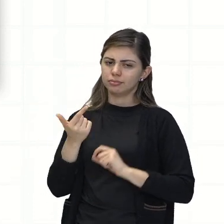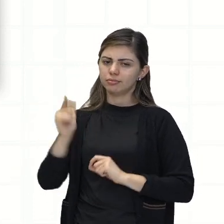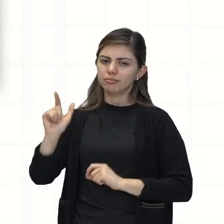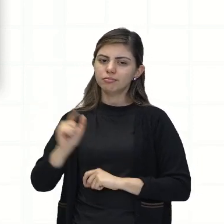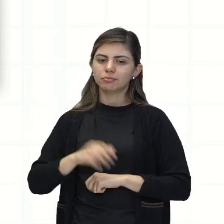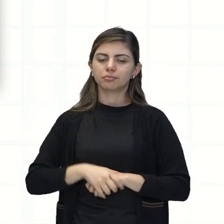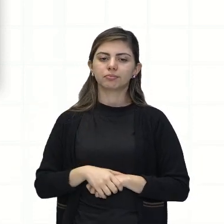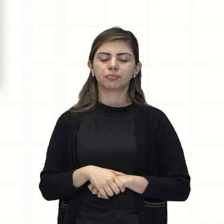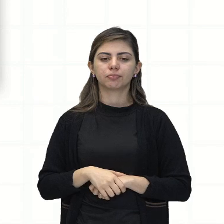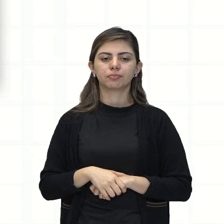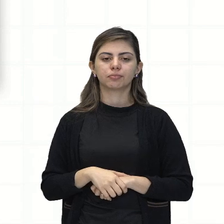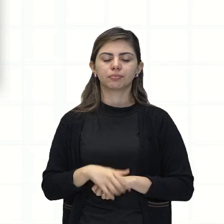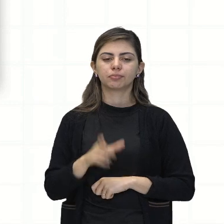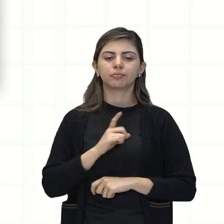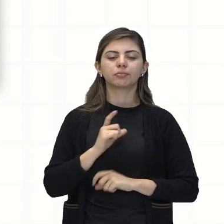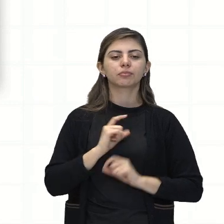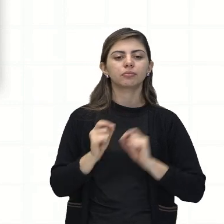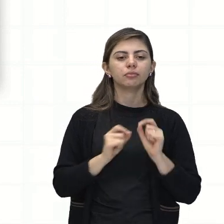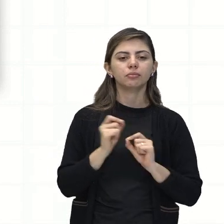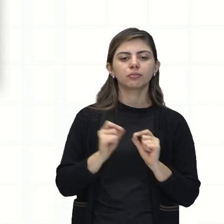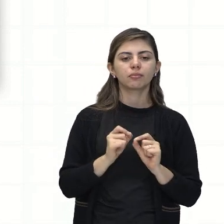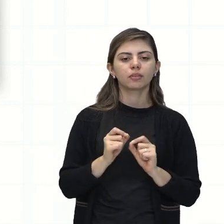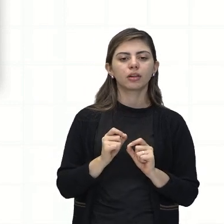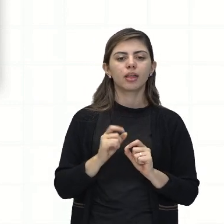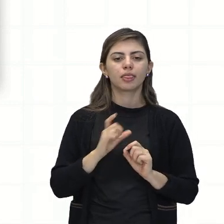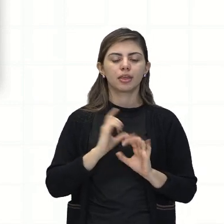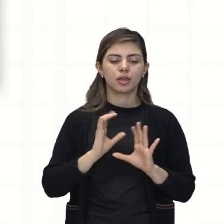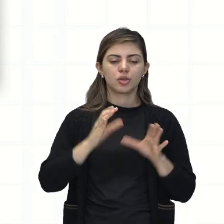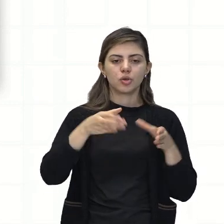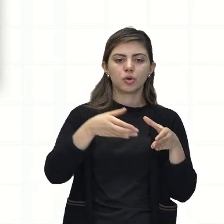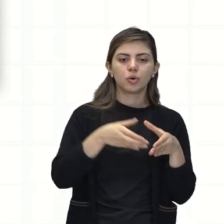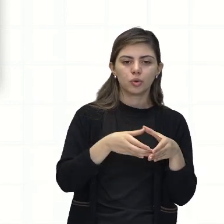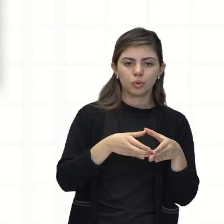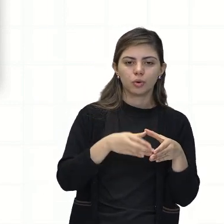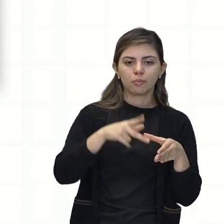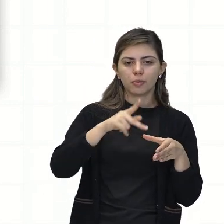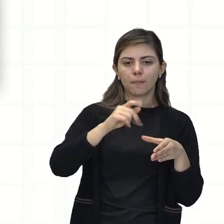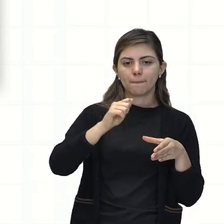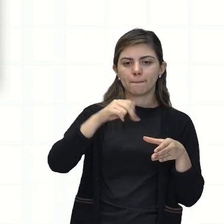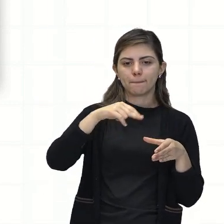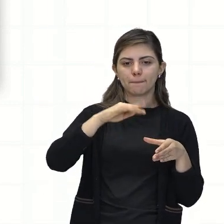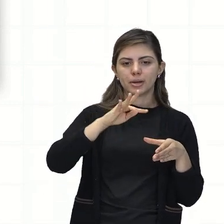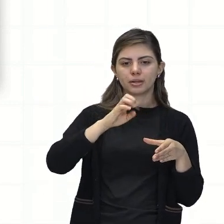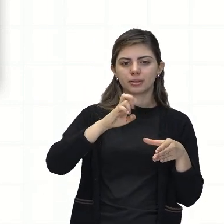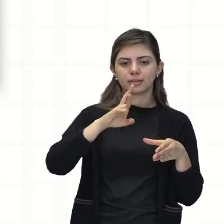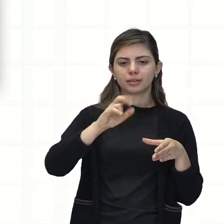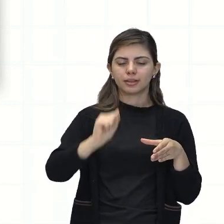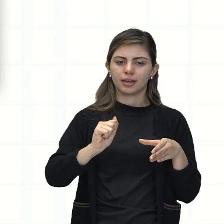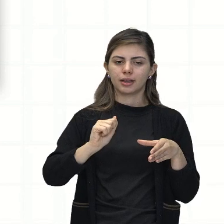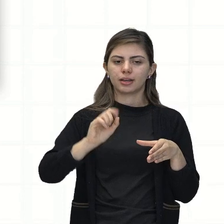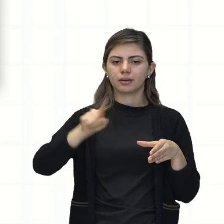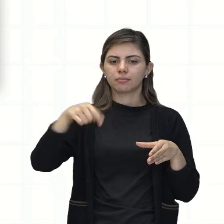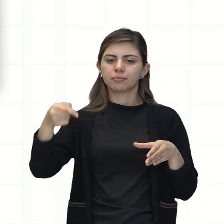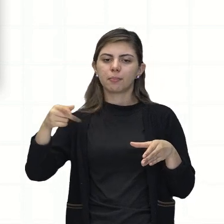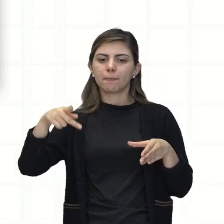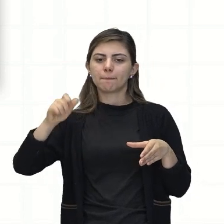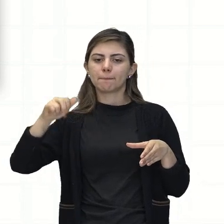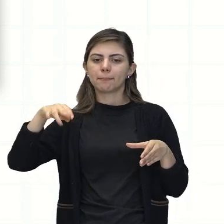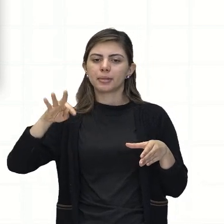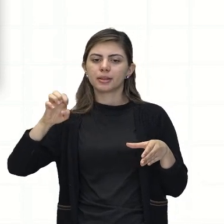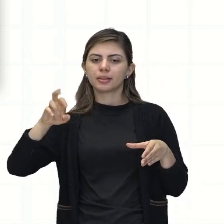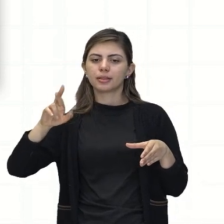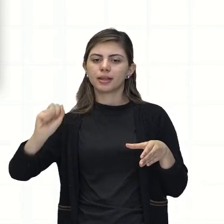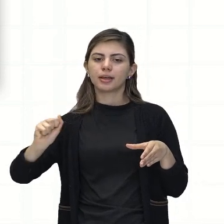aqui, eles já possuem o mesmo gênero, Panthera, mas o epíteto específico